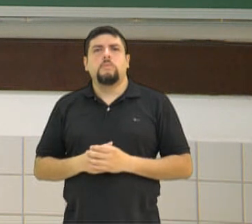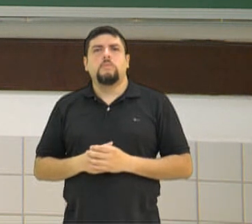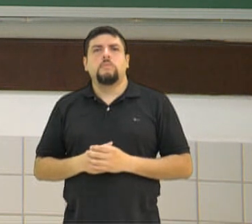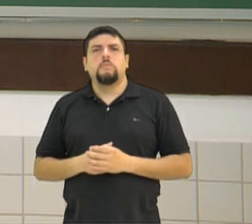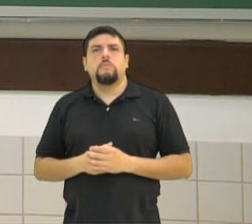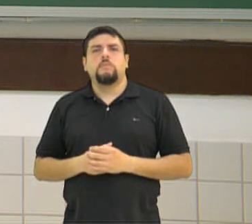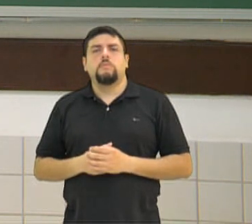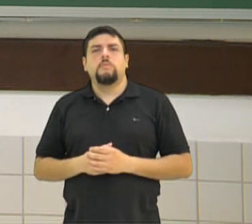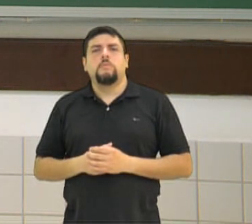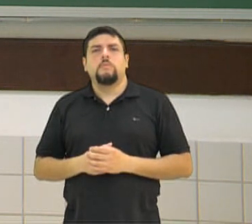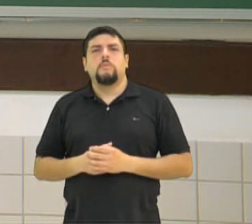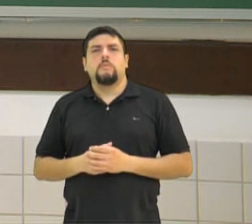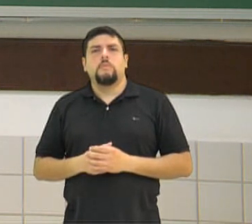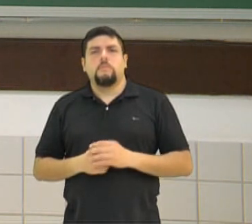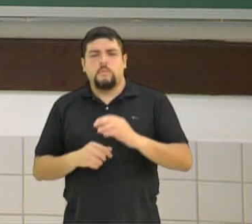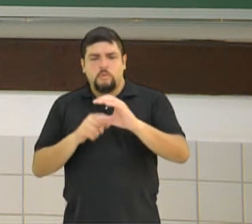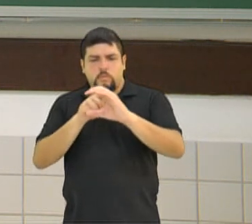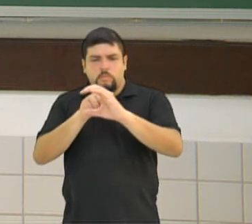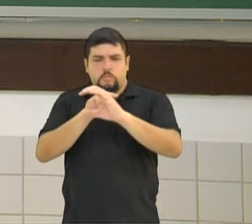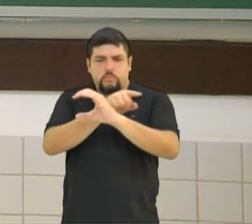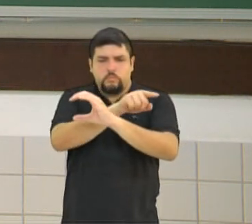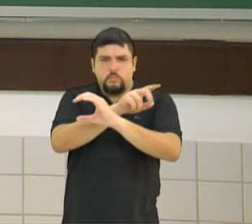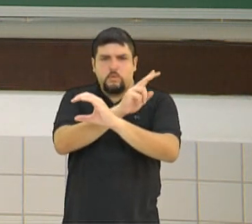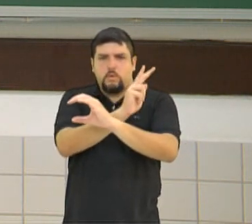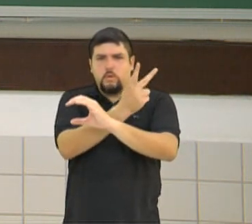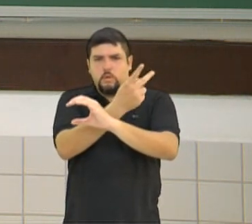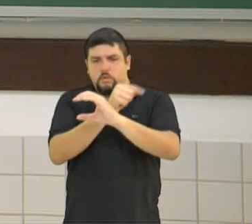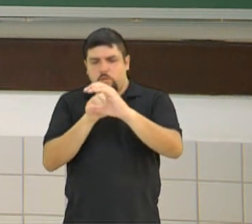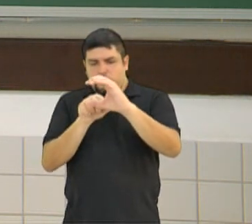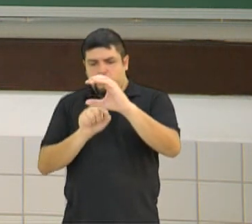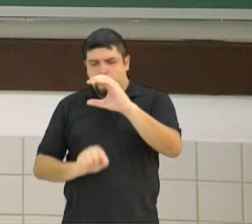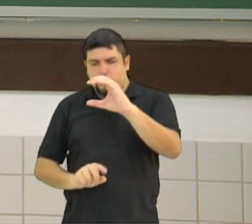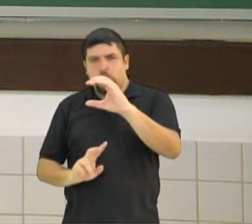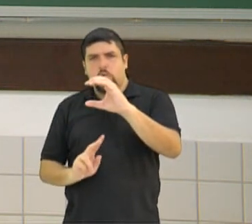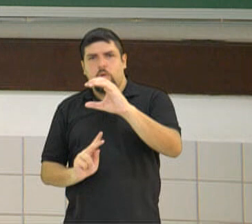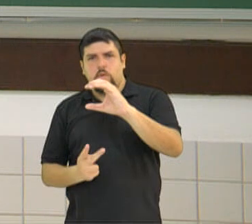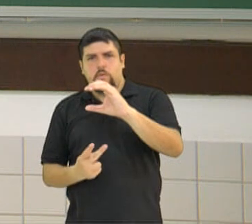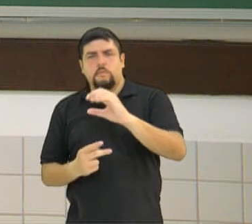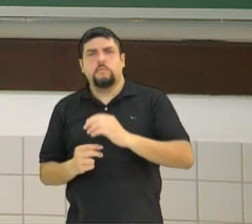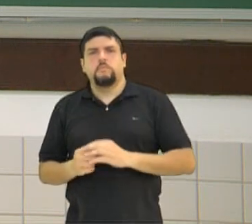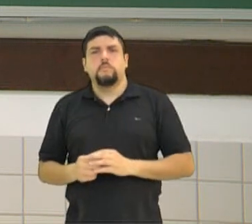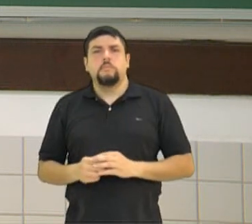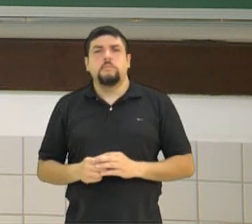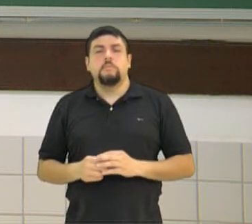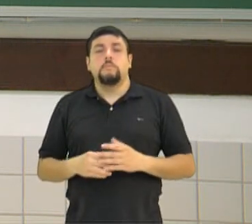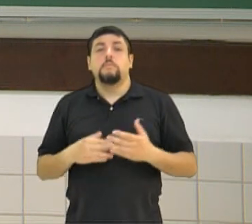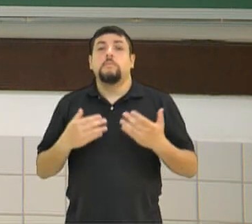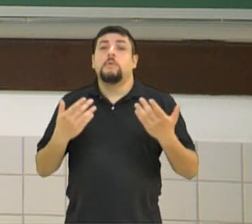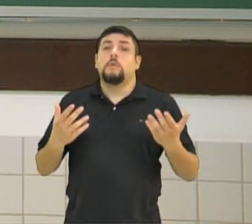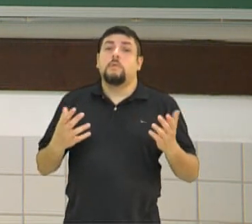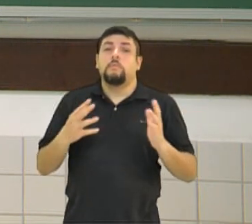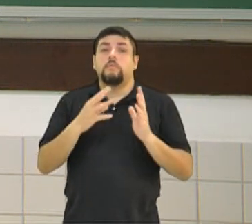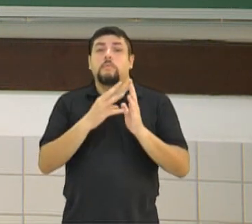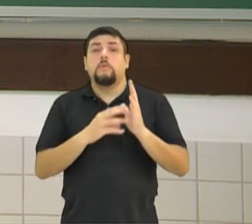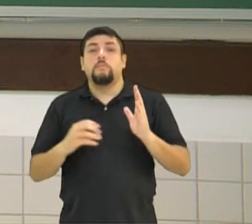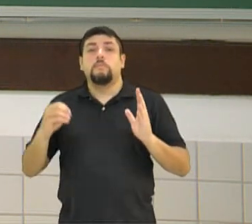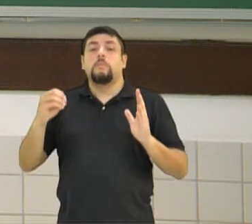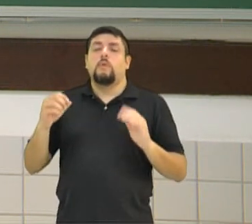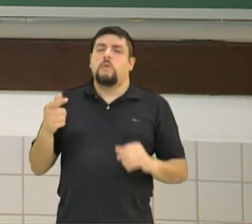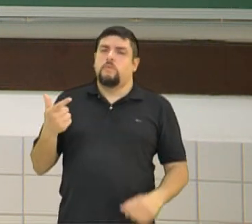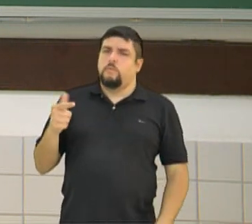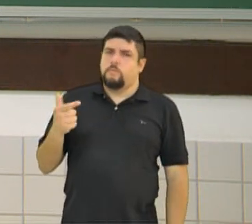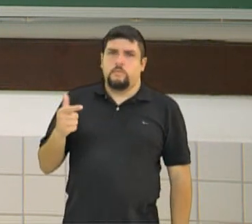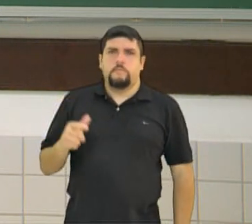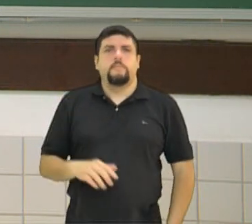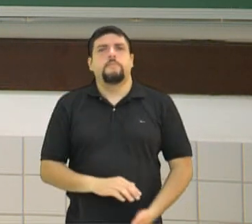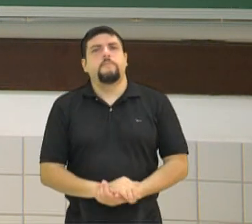tá? Isso. Ele se liga, então, a 2 hidrogênios. Nesse caso, então, galera, não